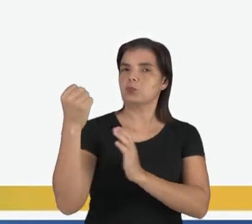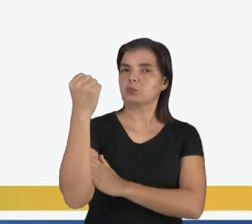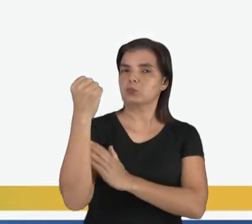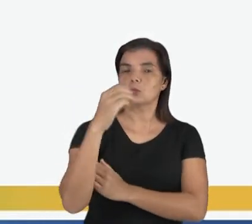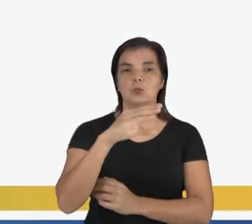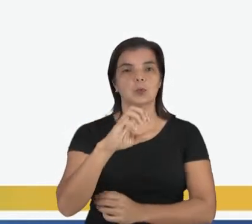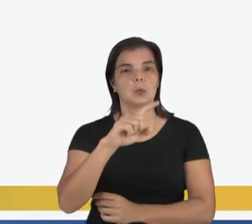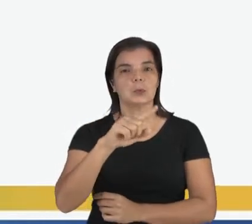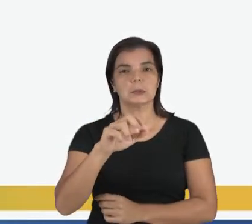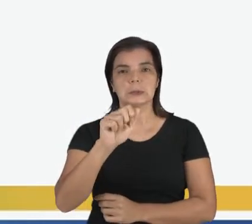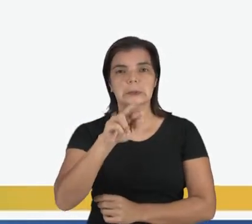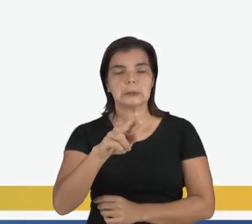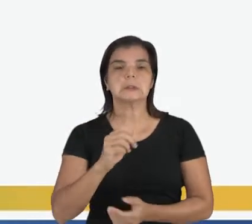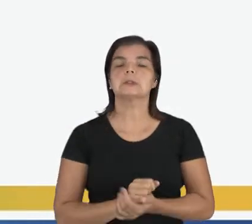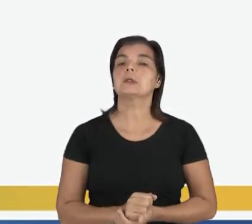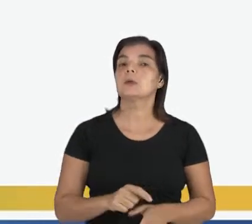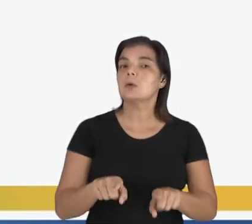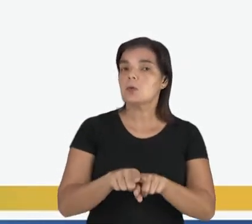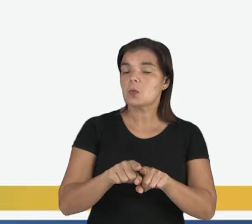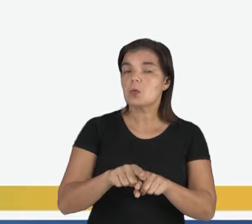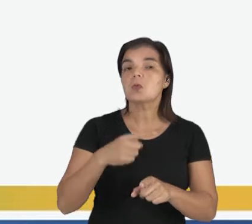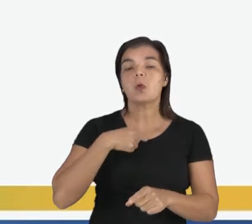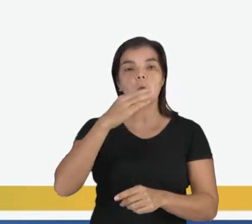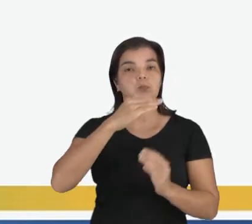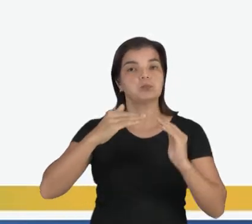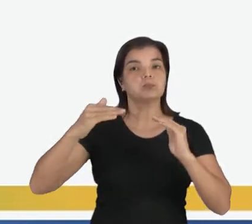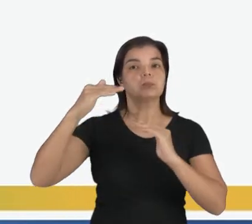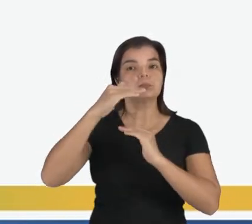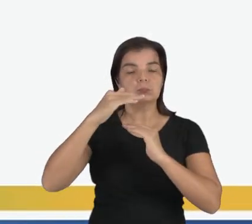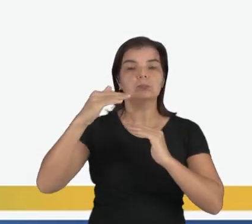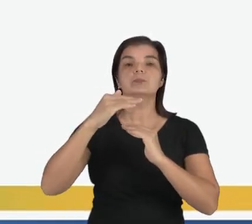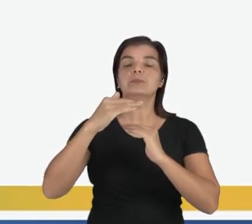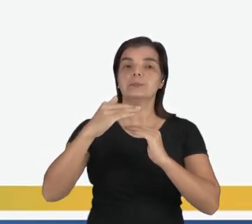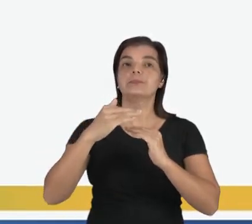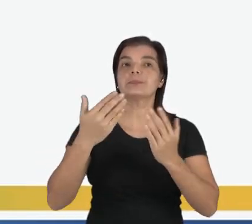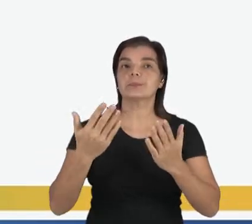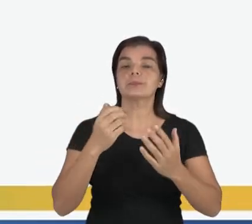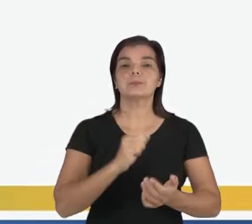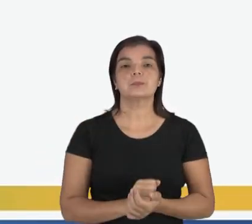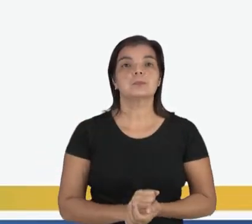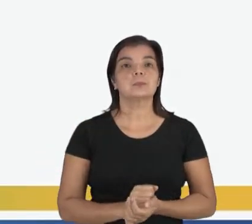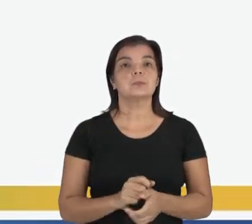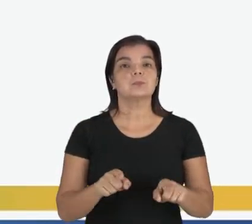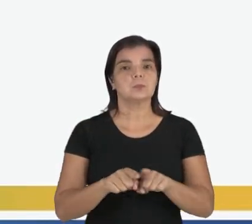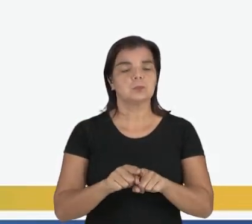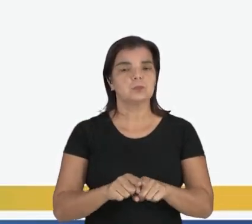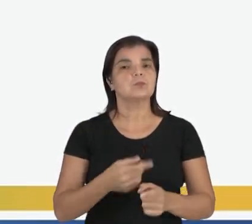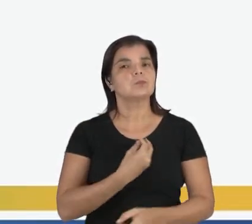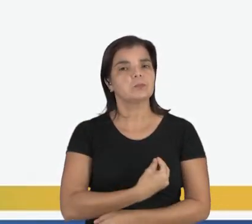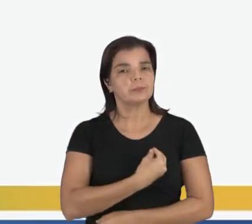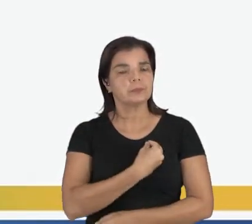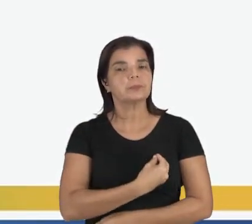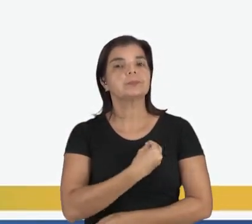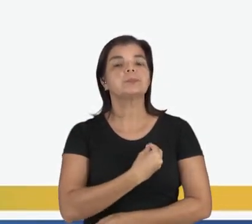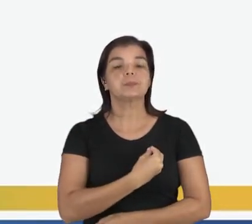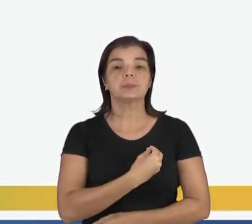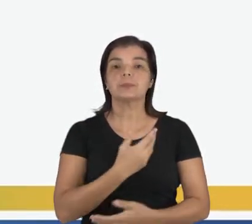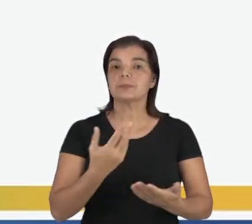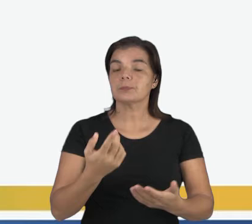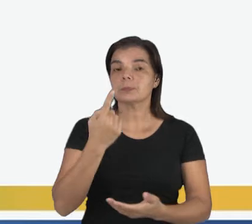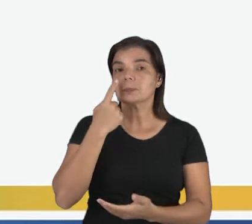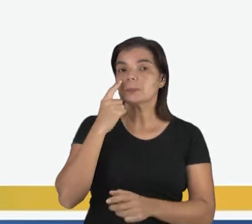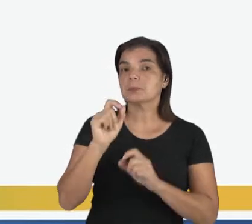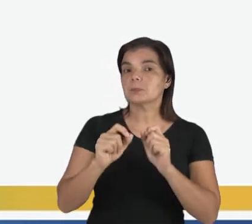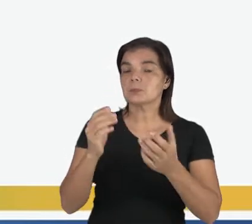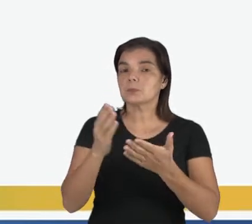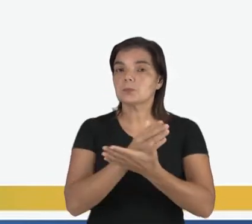Então, claro que a gente vai ter um soberano aí supremo, né? O absolutismo vai ser bem presente. E visto